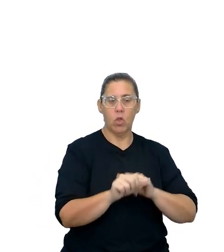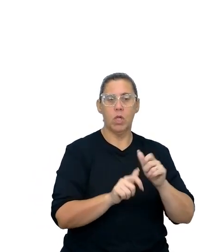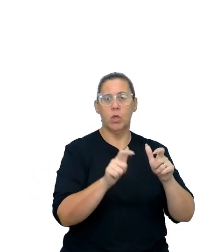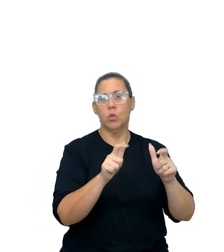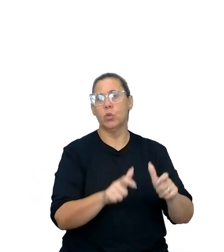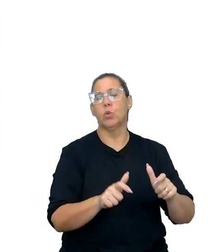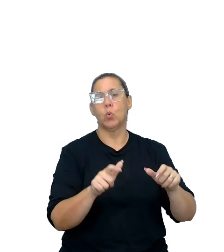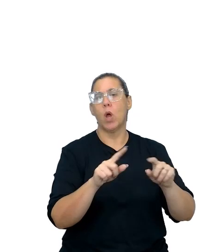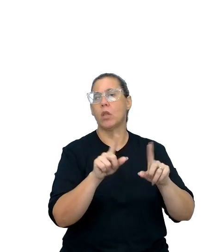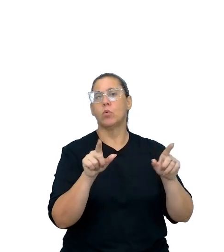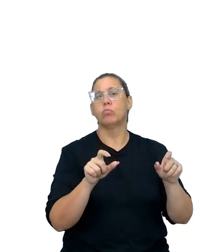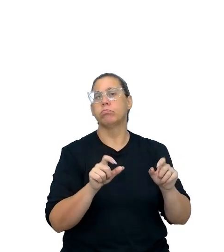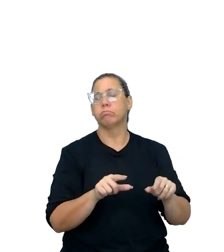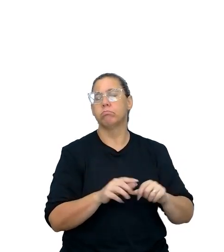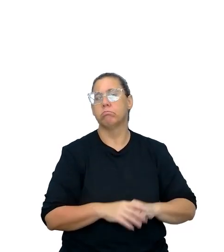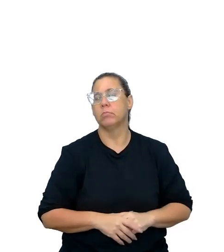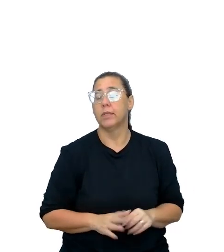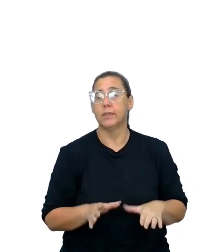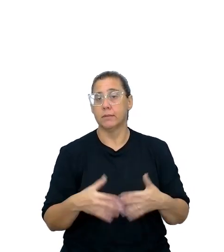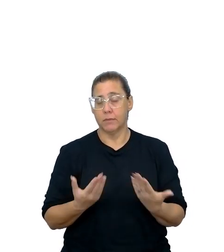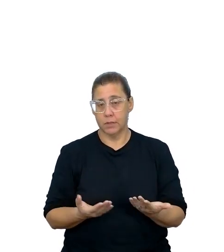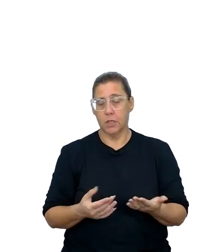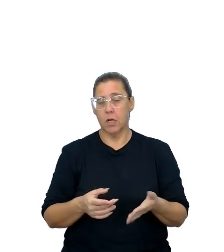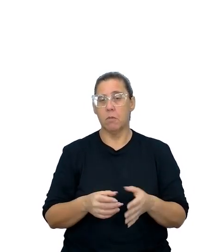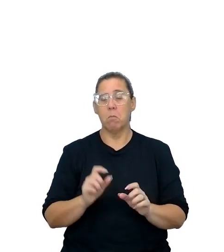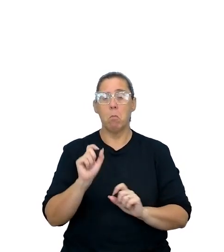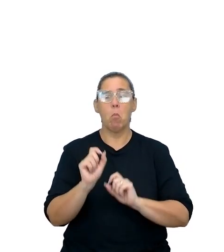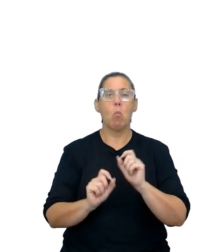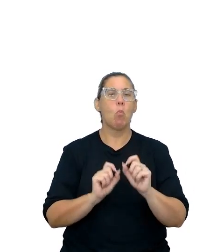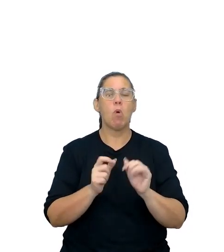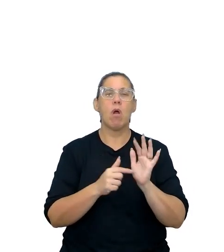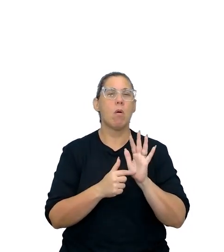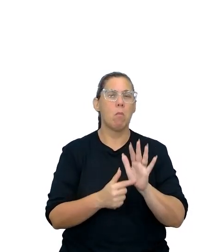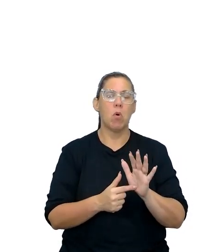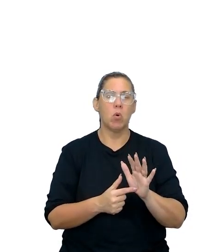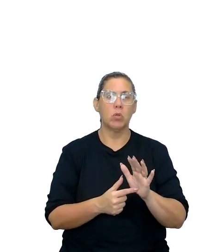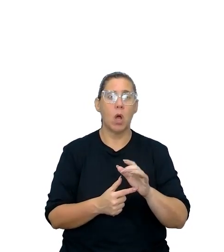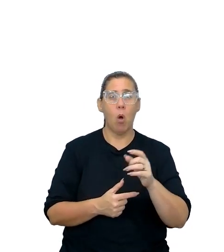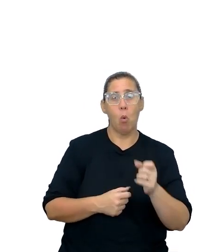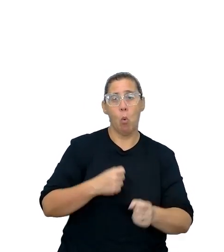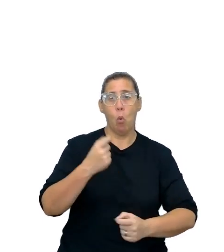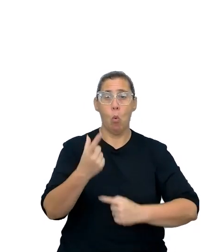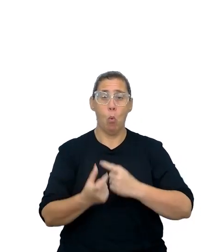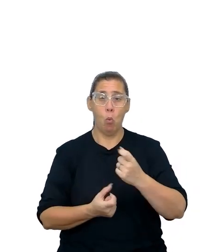da incógnita. Então, por esse motivo, nós destacaremos aqui algumas habilidades que tratam